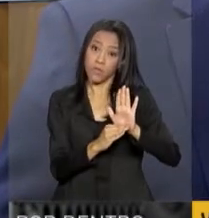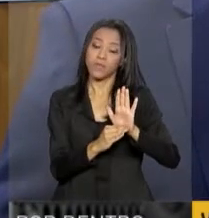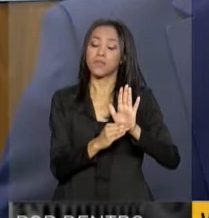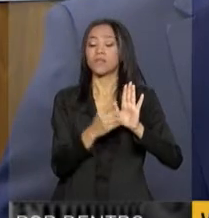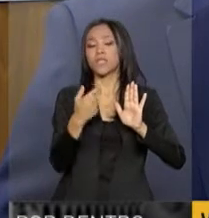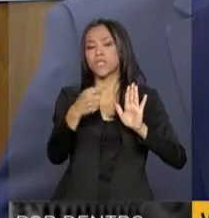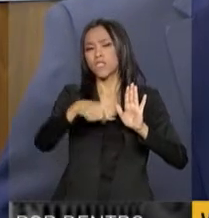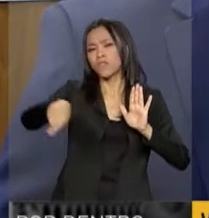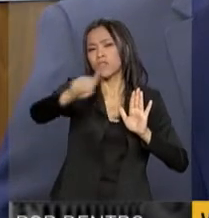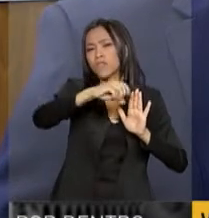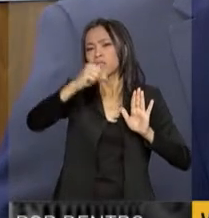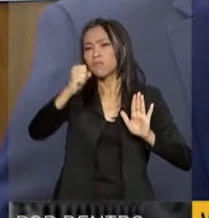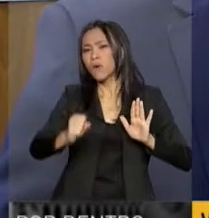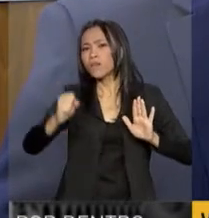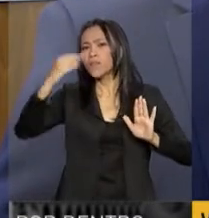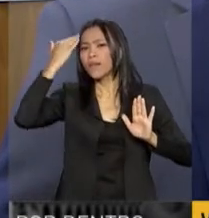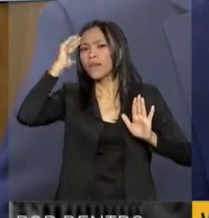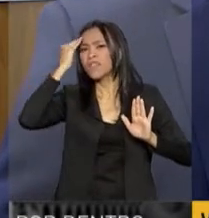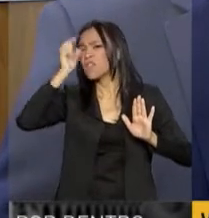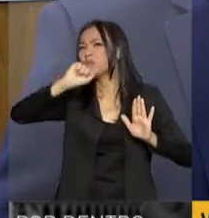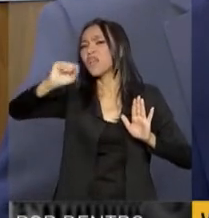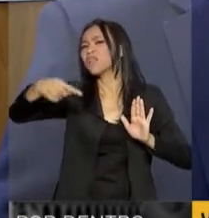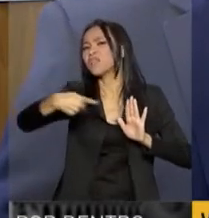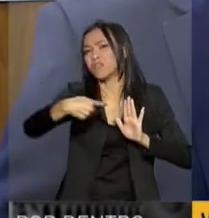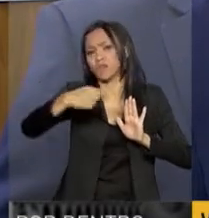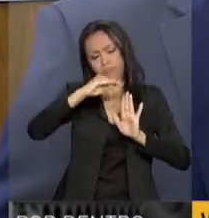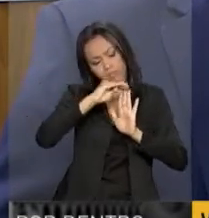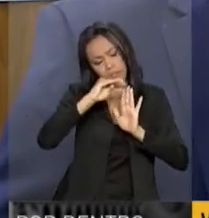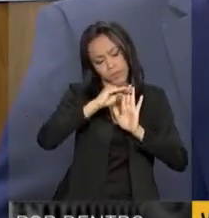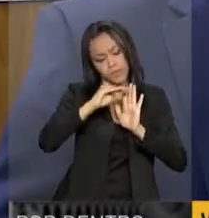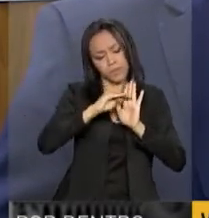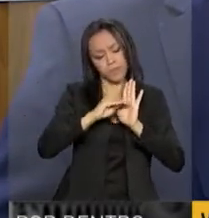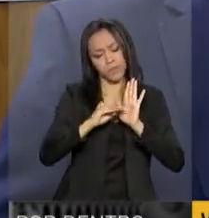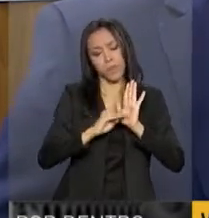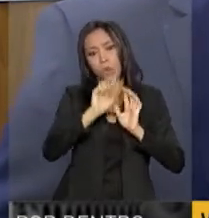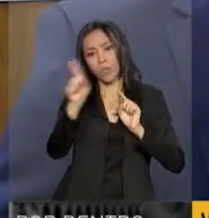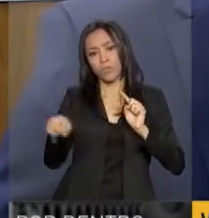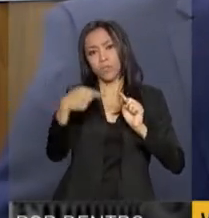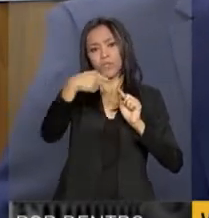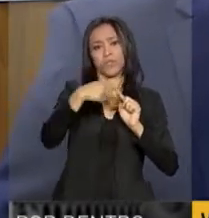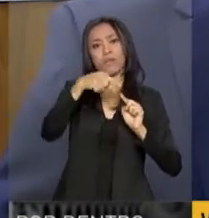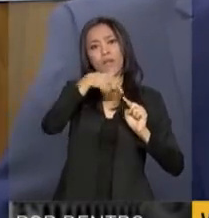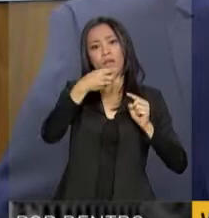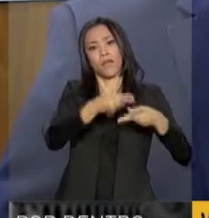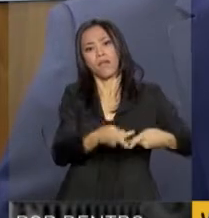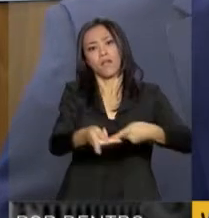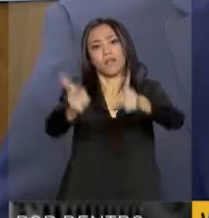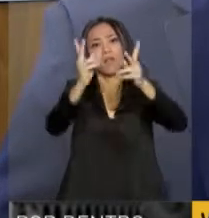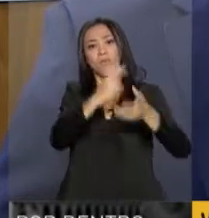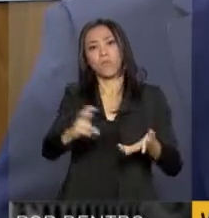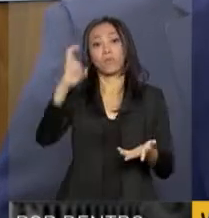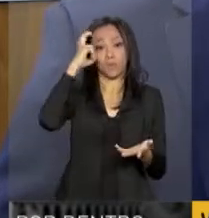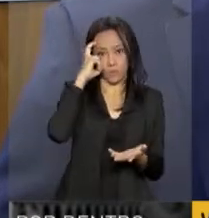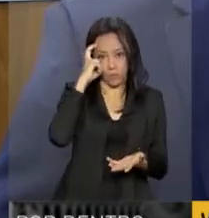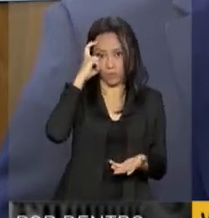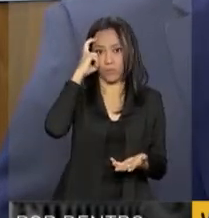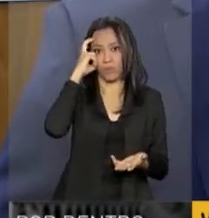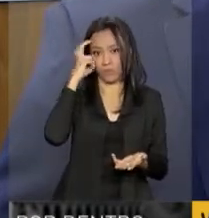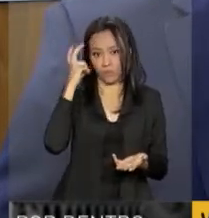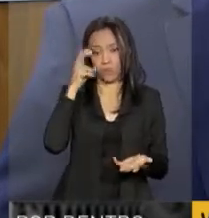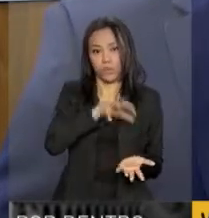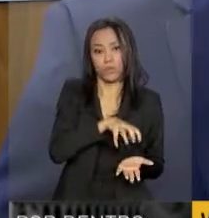possa entender o que é isso é um programa que visa incorporar a cultura dos órgãos é